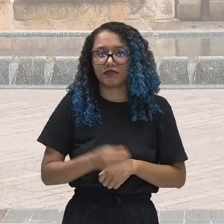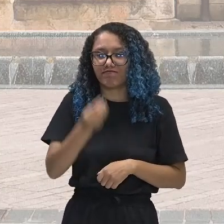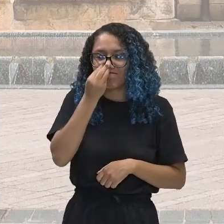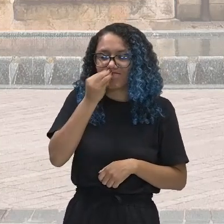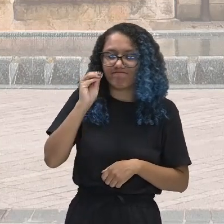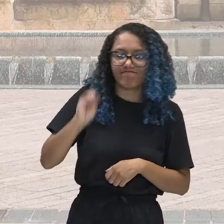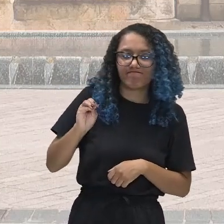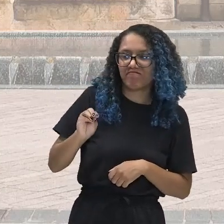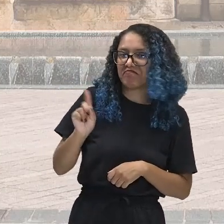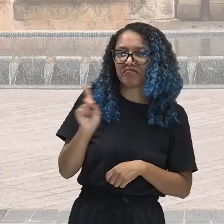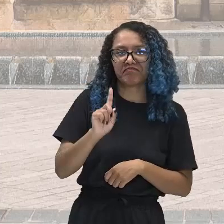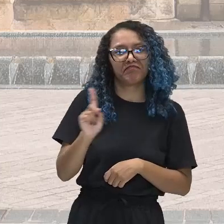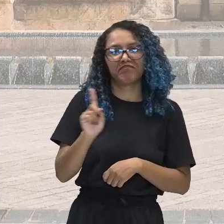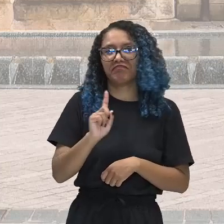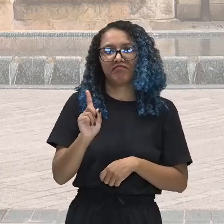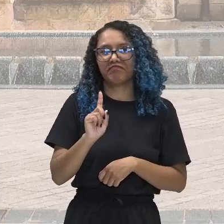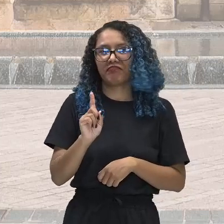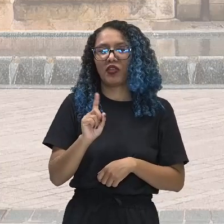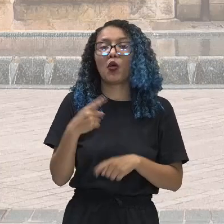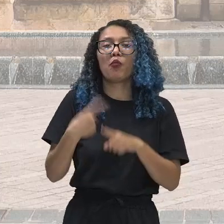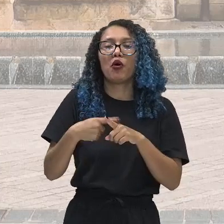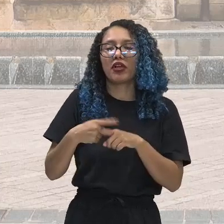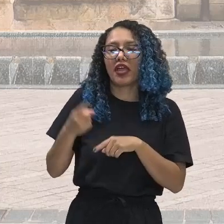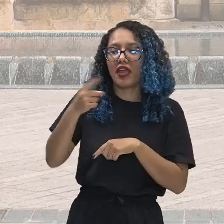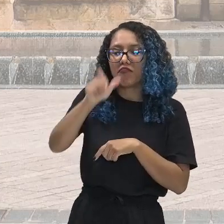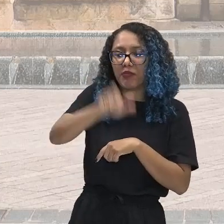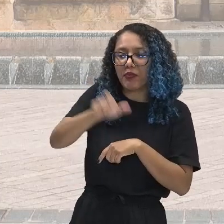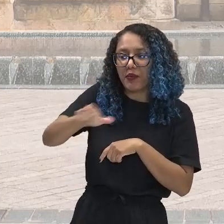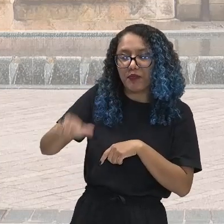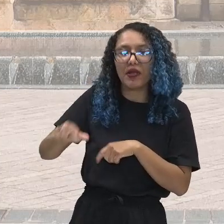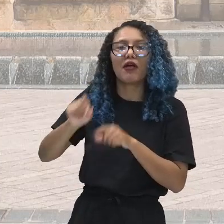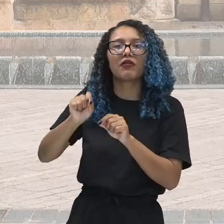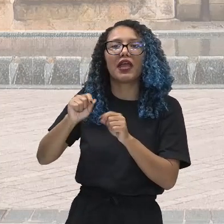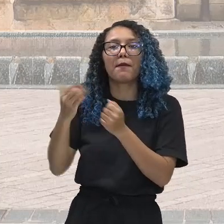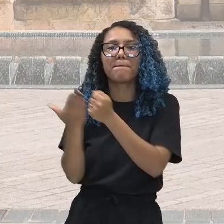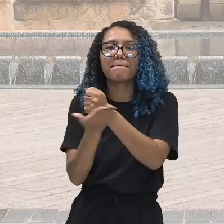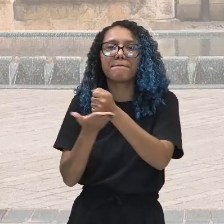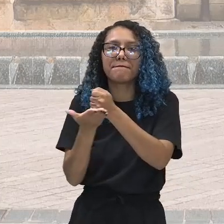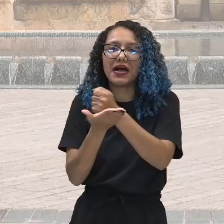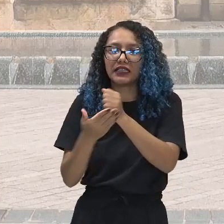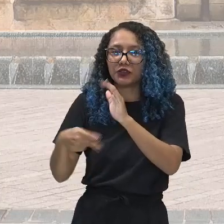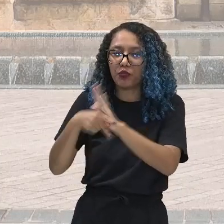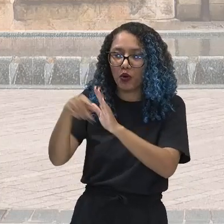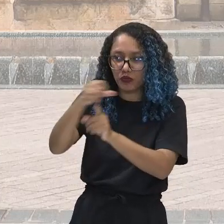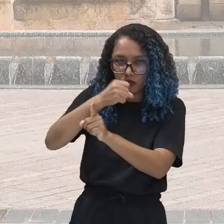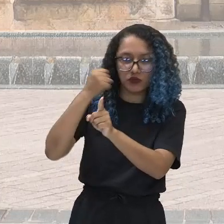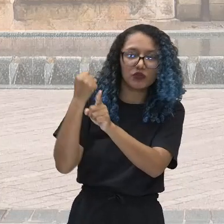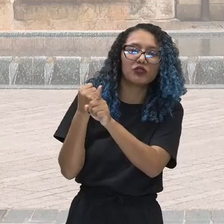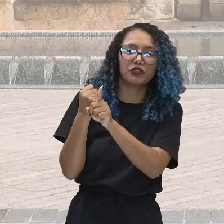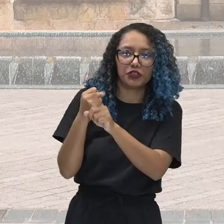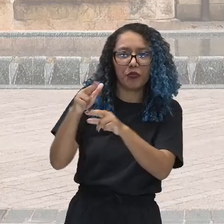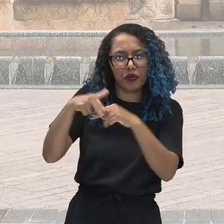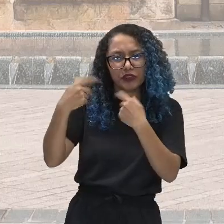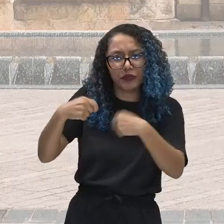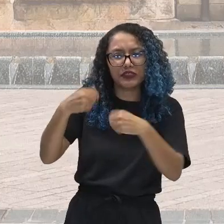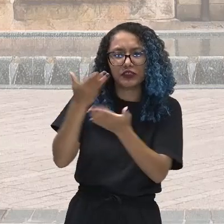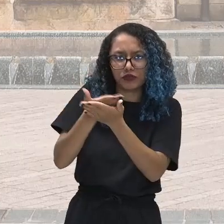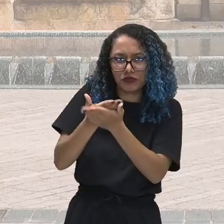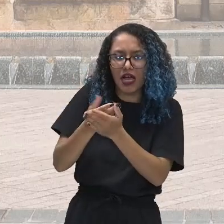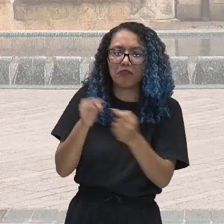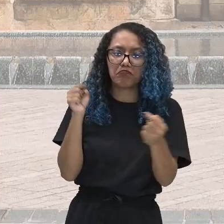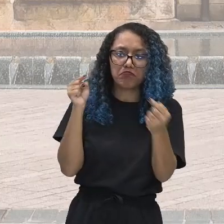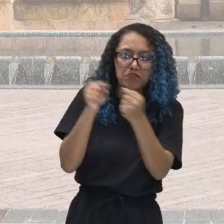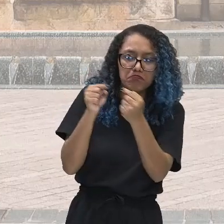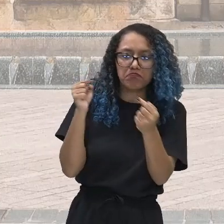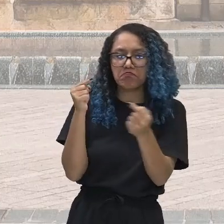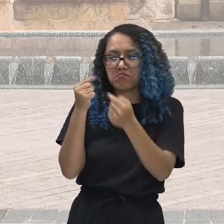fugir desta base do pensamento sociológico clássico, concordando ou discordando. E a